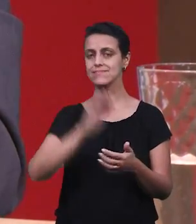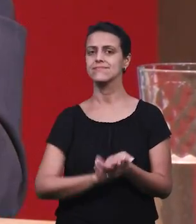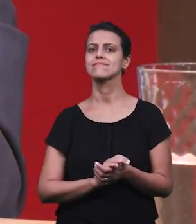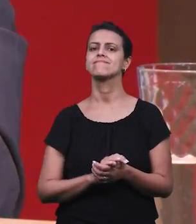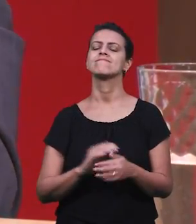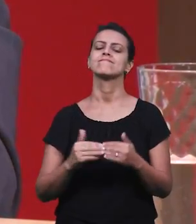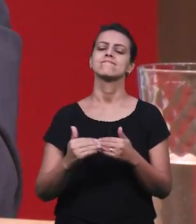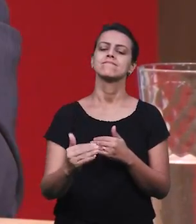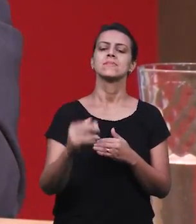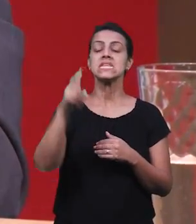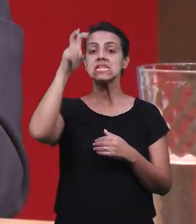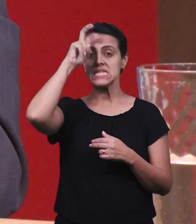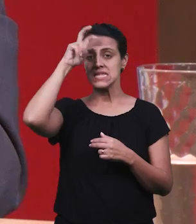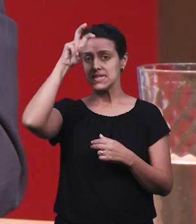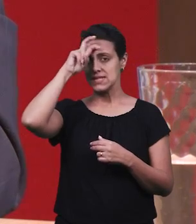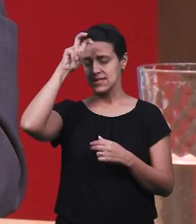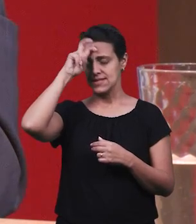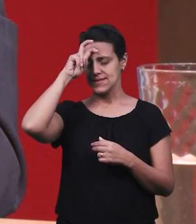Numa quinta-feira,